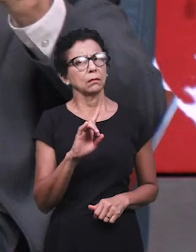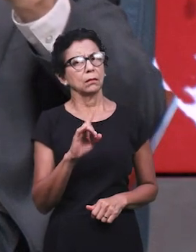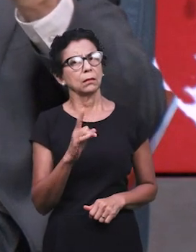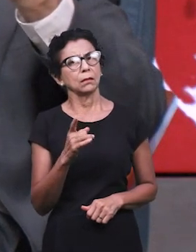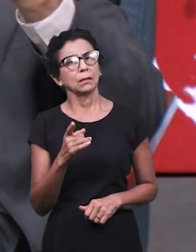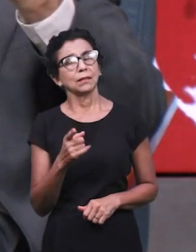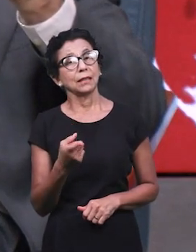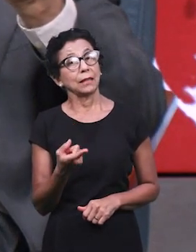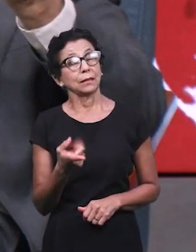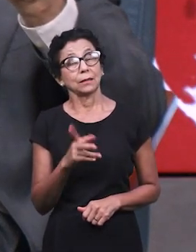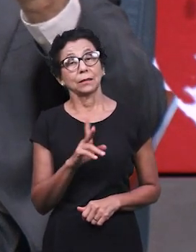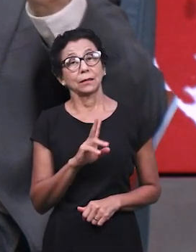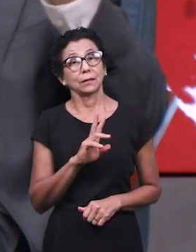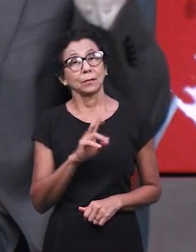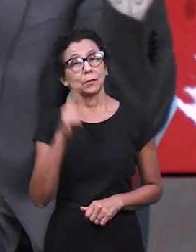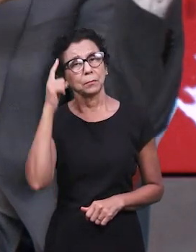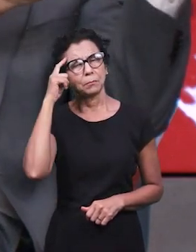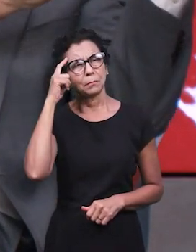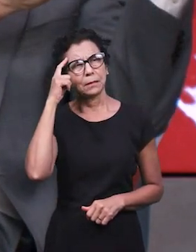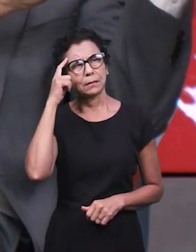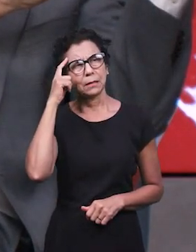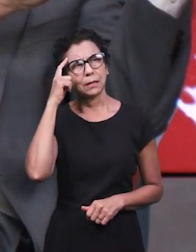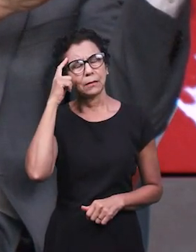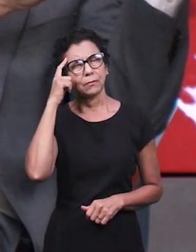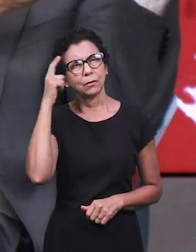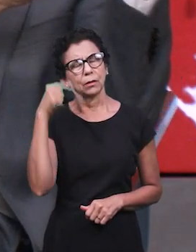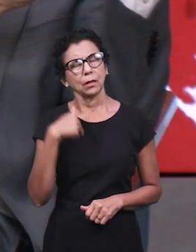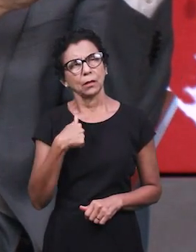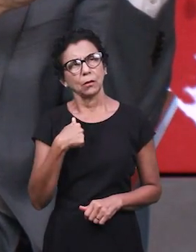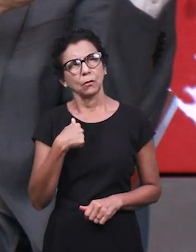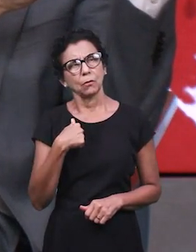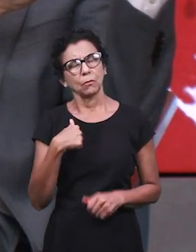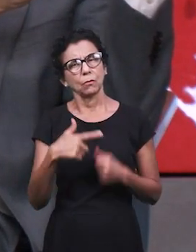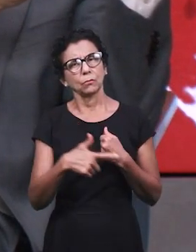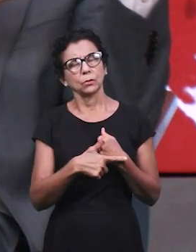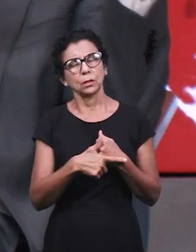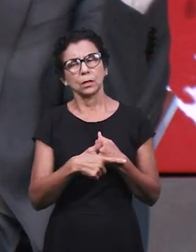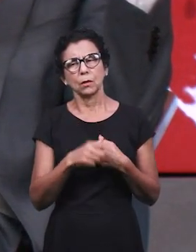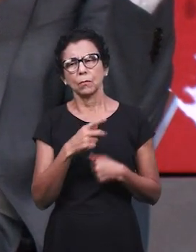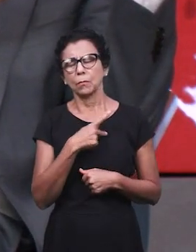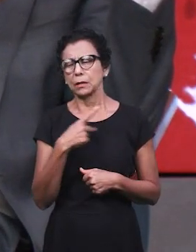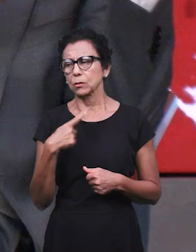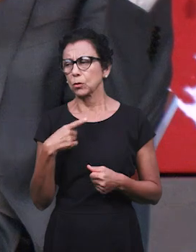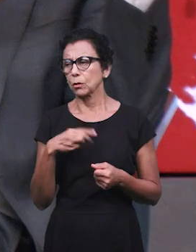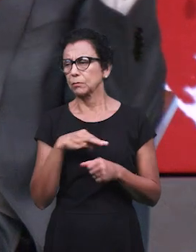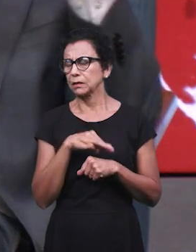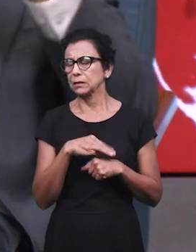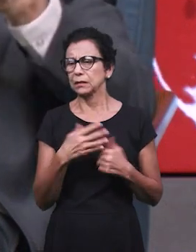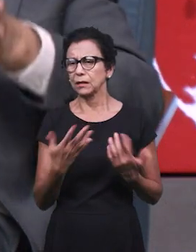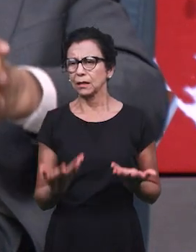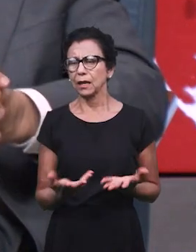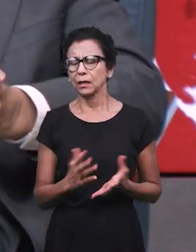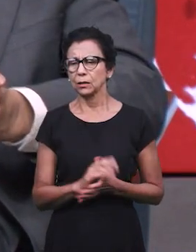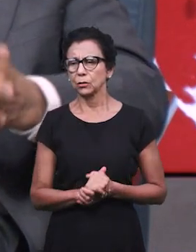se fosse acadêmico, como é que podia ser o caso da experiência dos irmãos mais simples que estavam lá em Jerusalém, como,